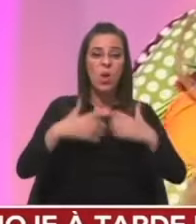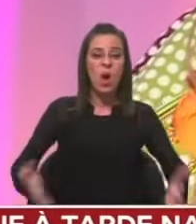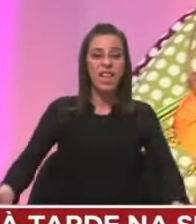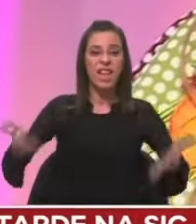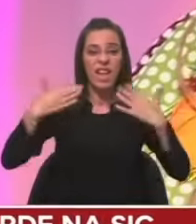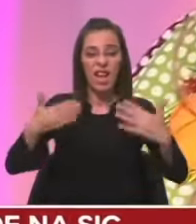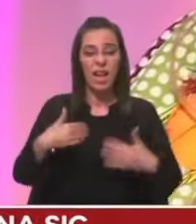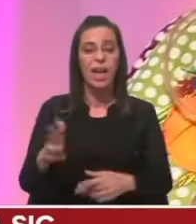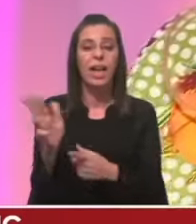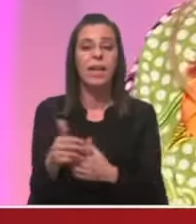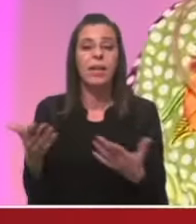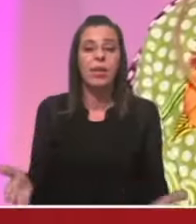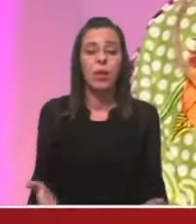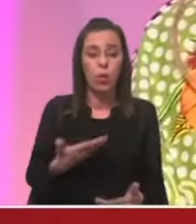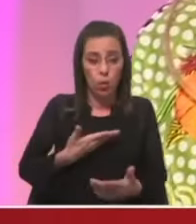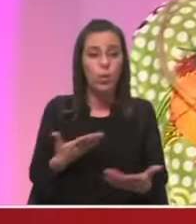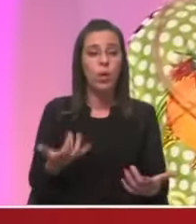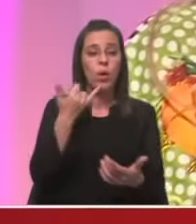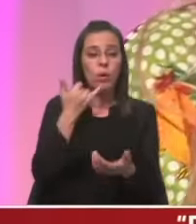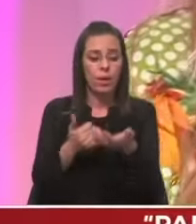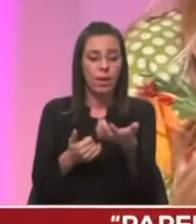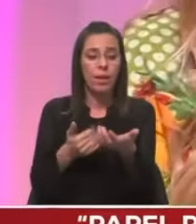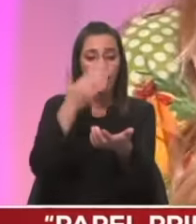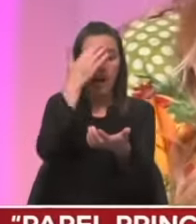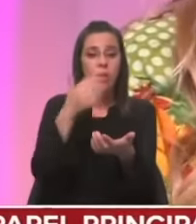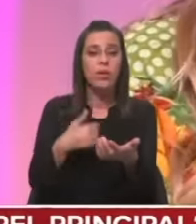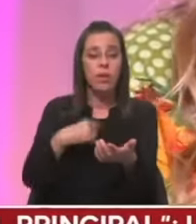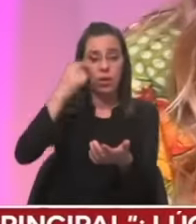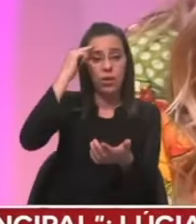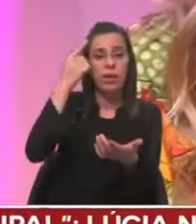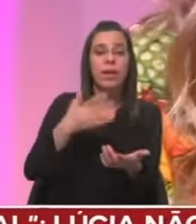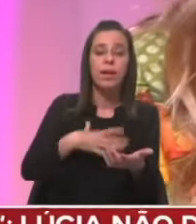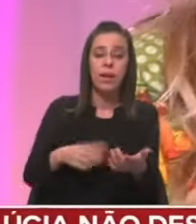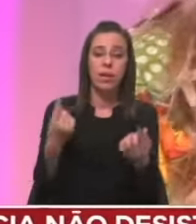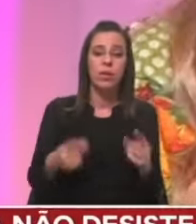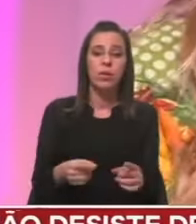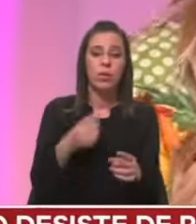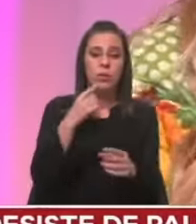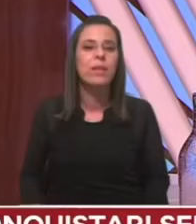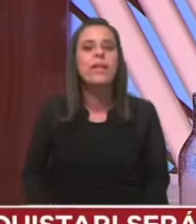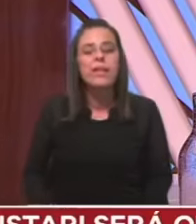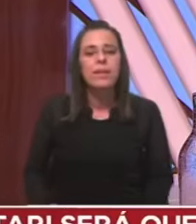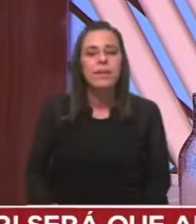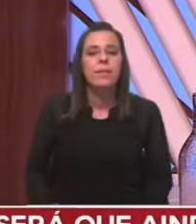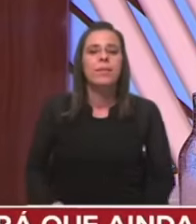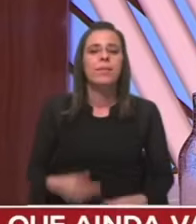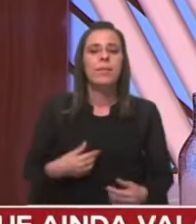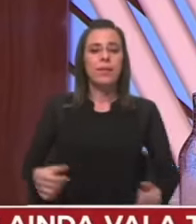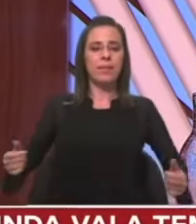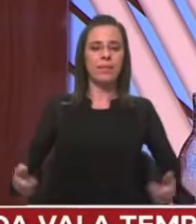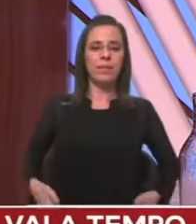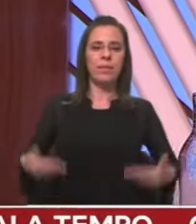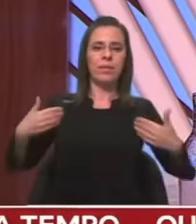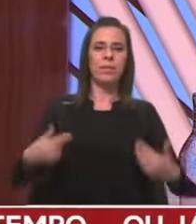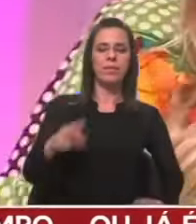cal quero ir para a piscina e o diog com um telemóvel na mão achar que eu tinha eloque CDO e que queria só fazer conteúdos e levanto-me e mostro-lhe o fato